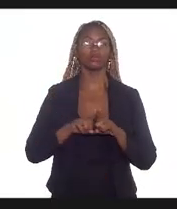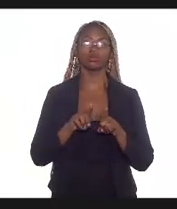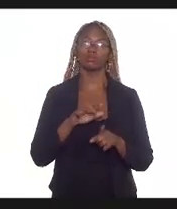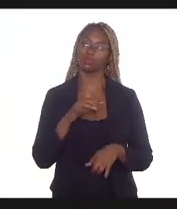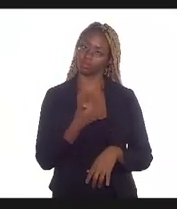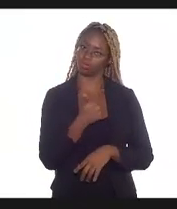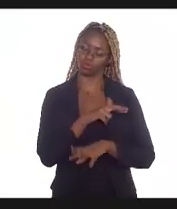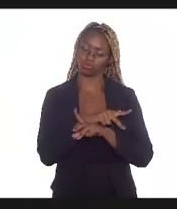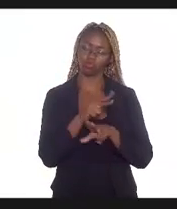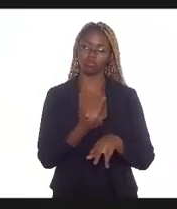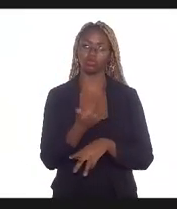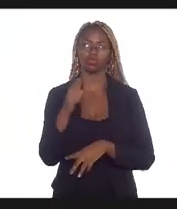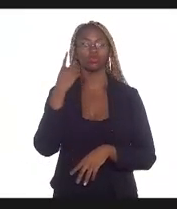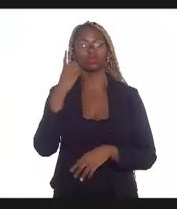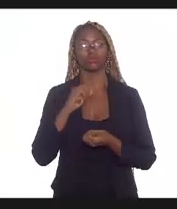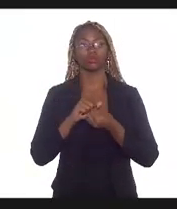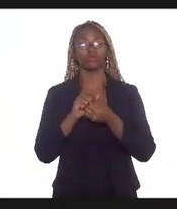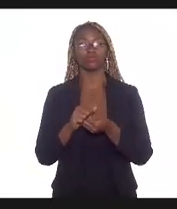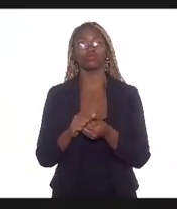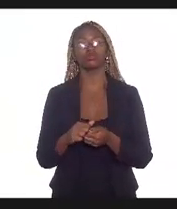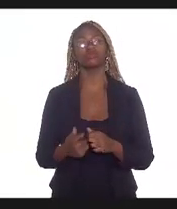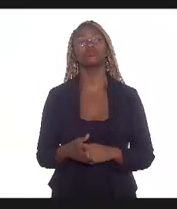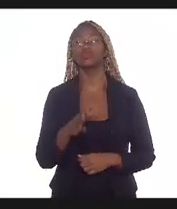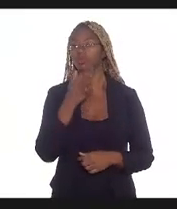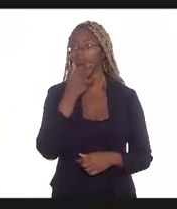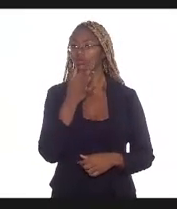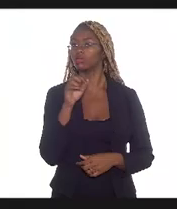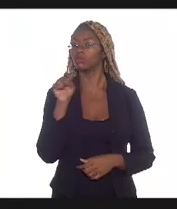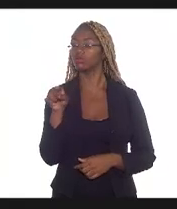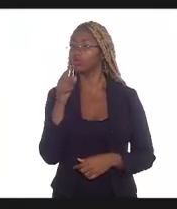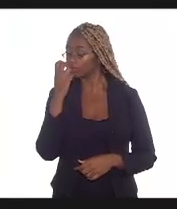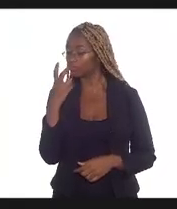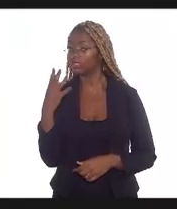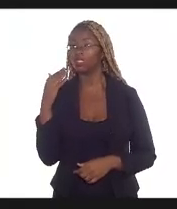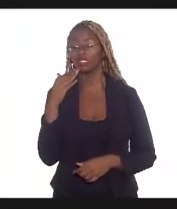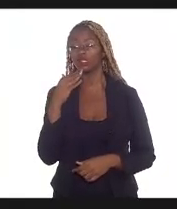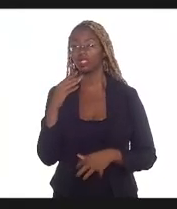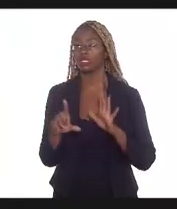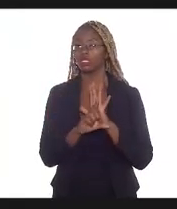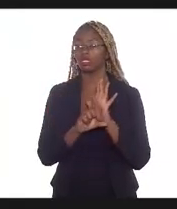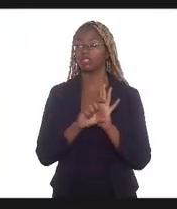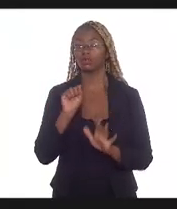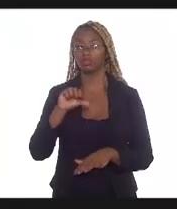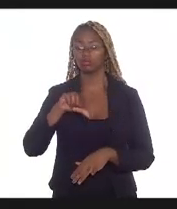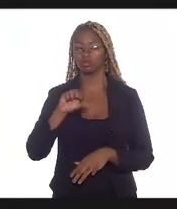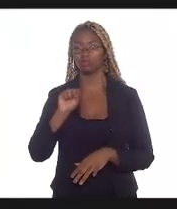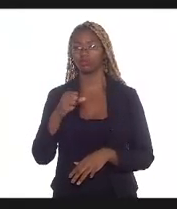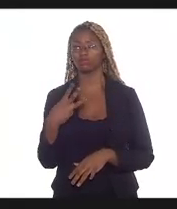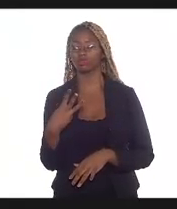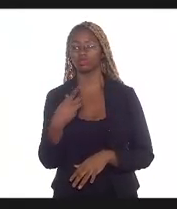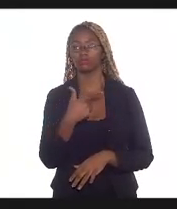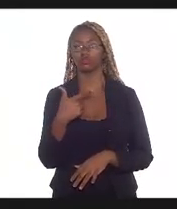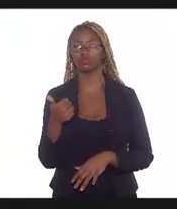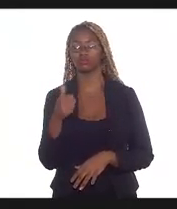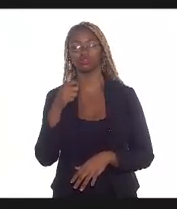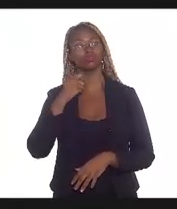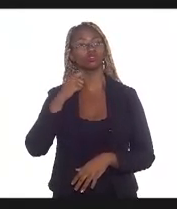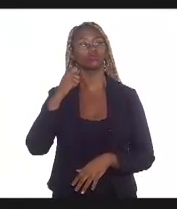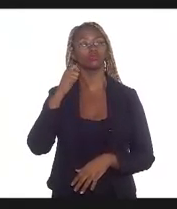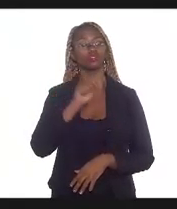outros. O parecer é pela prejudicabilidade pela lei 8983, de 21 de agosto de